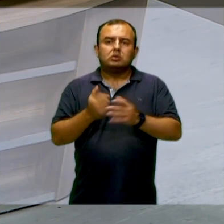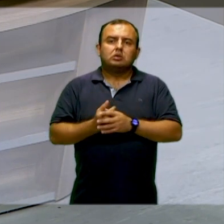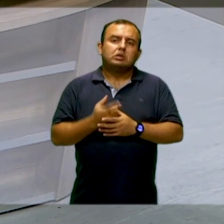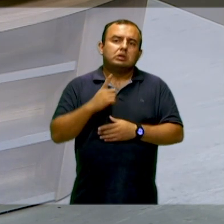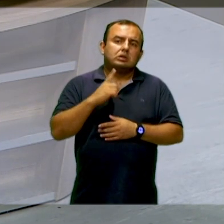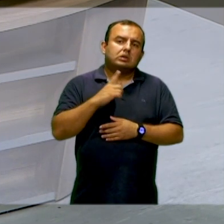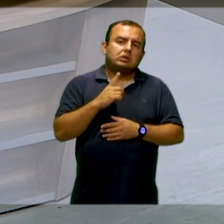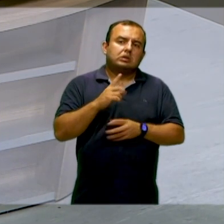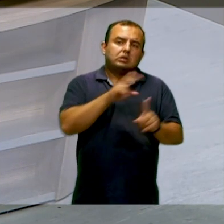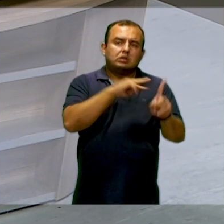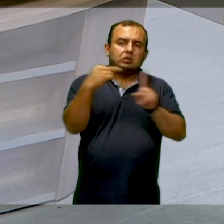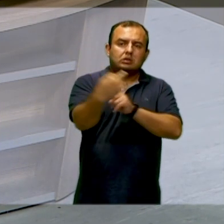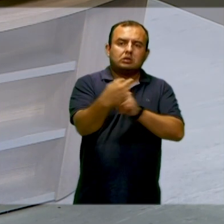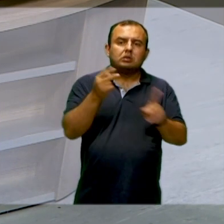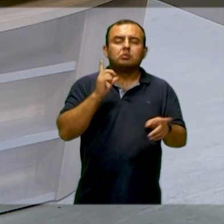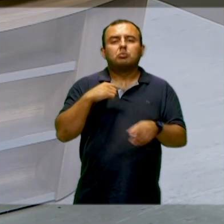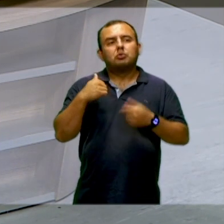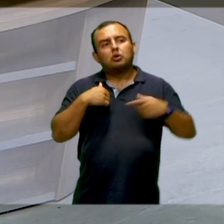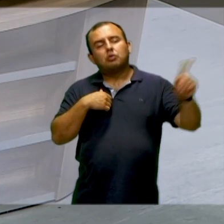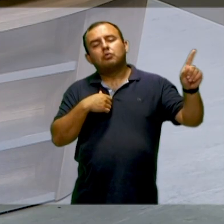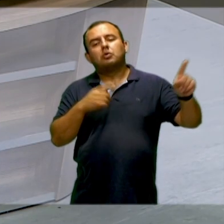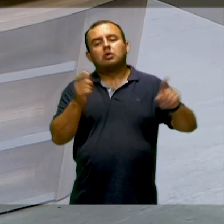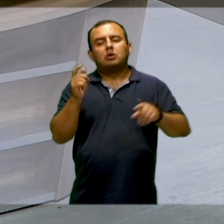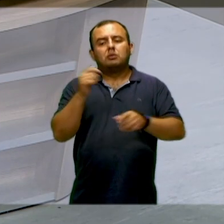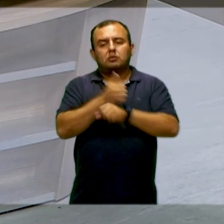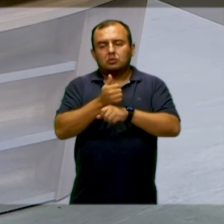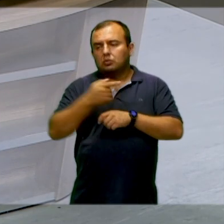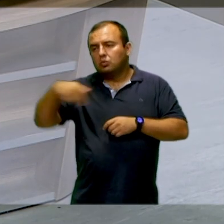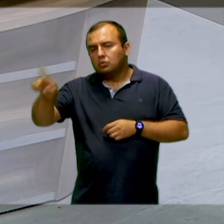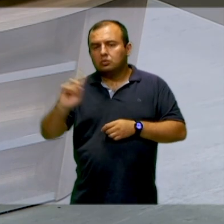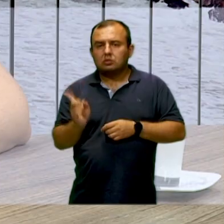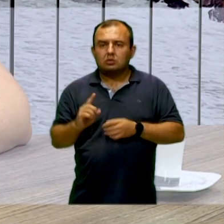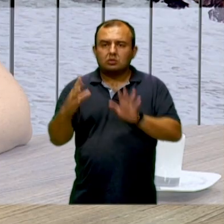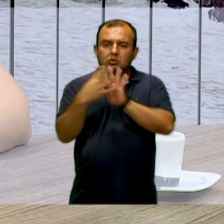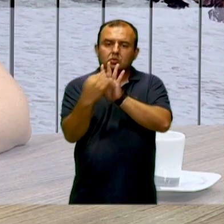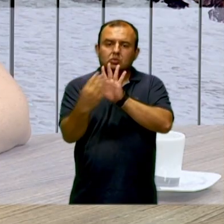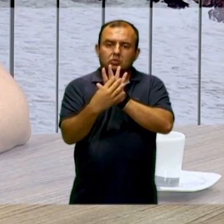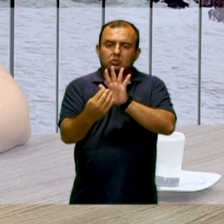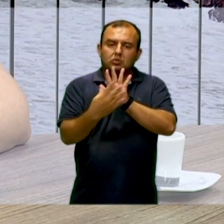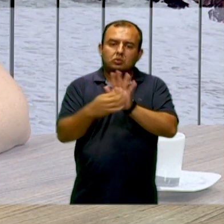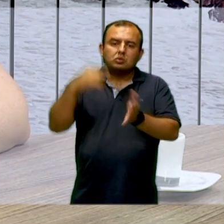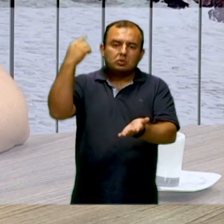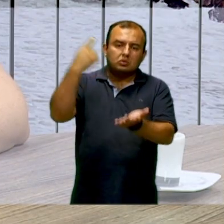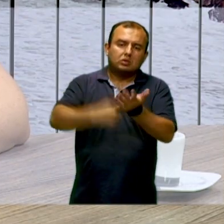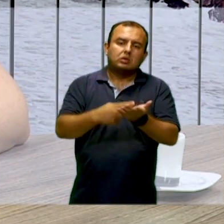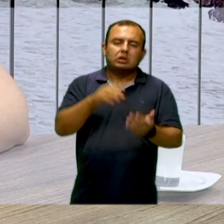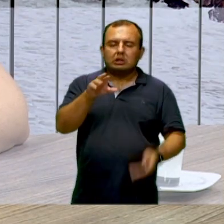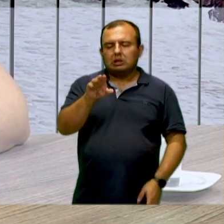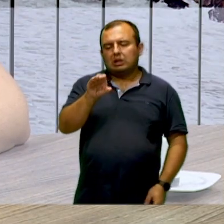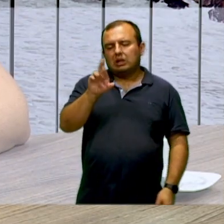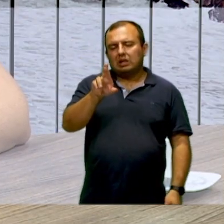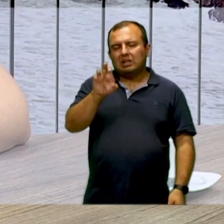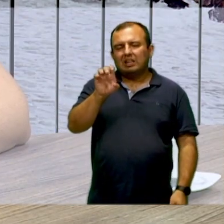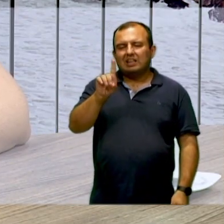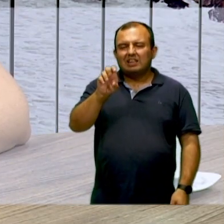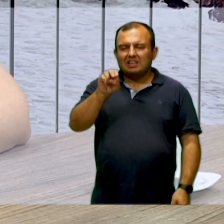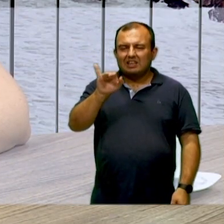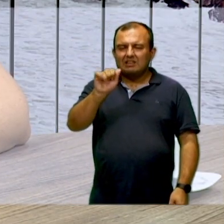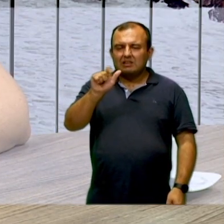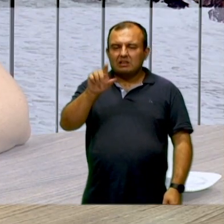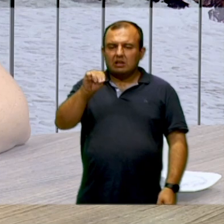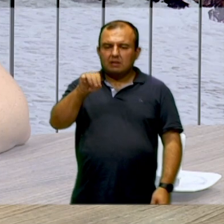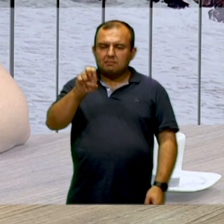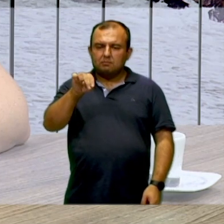olha, tem que ter transparência, por que foi fulano e não foi o ciclano? O modelo de credenciamento dessa licitação para